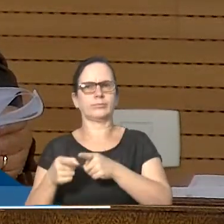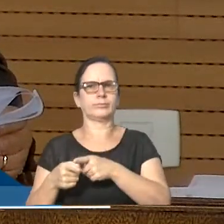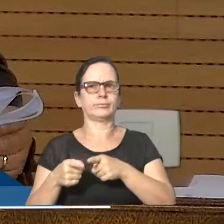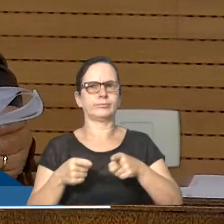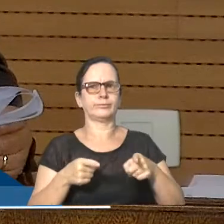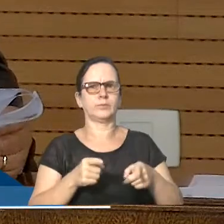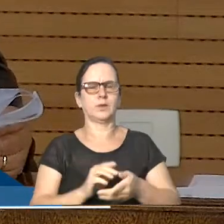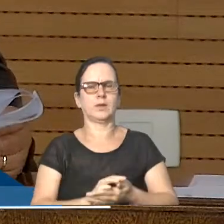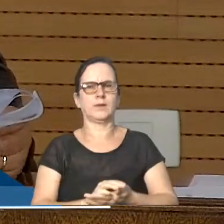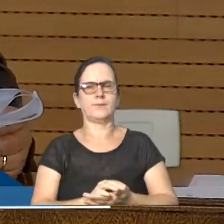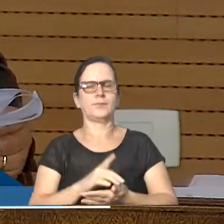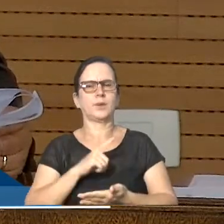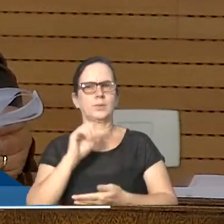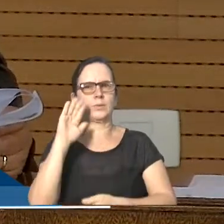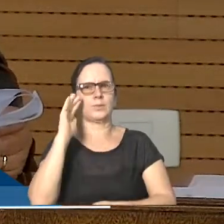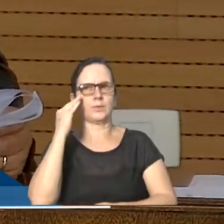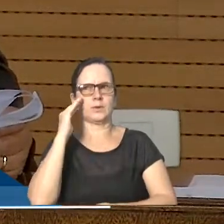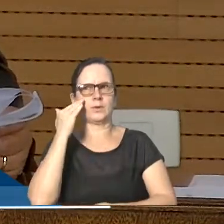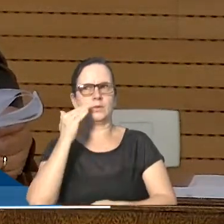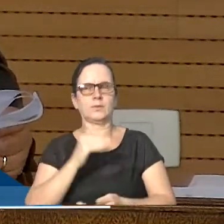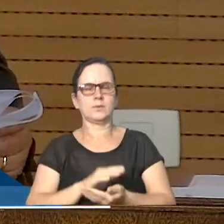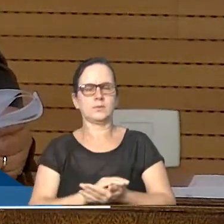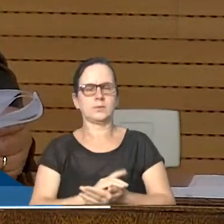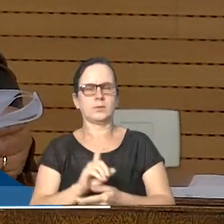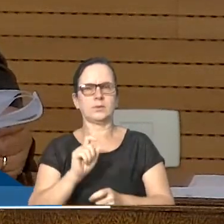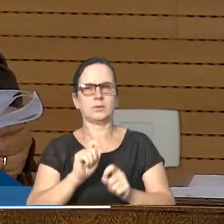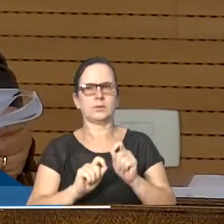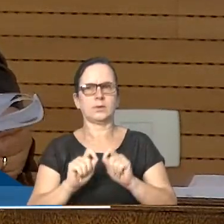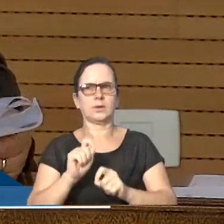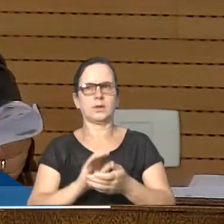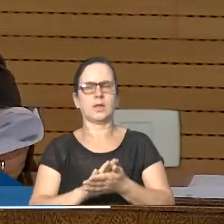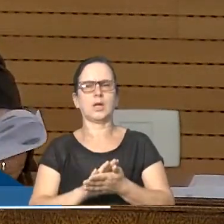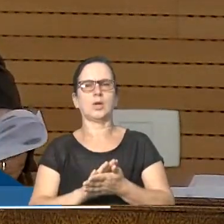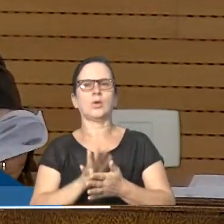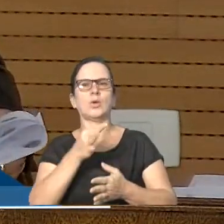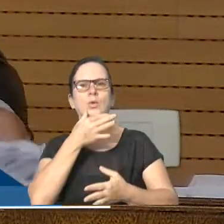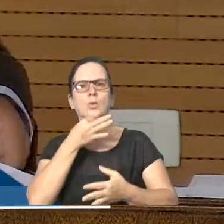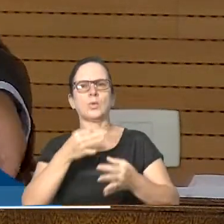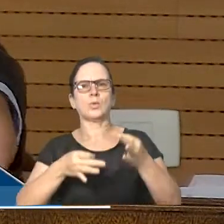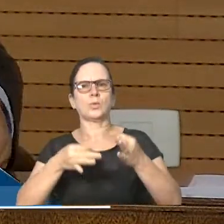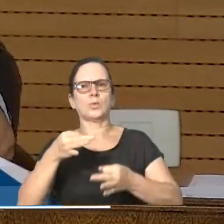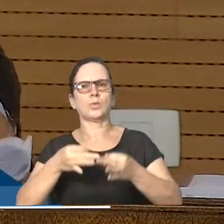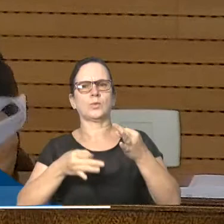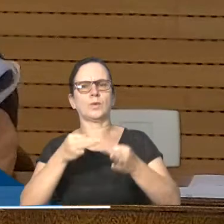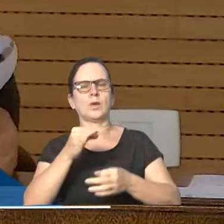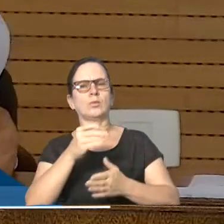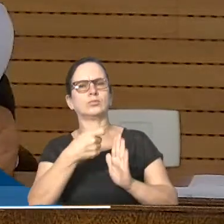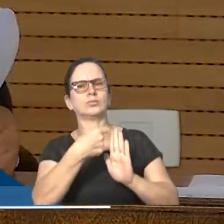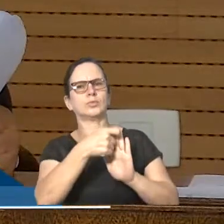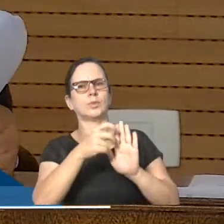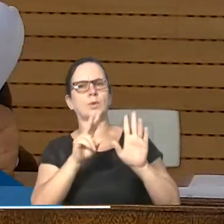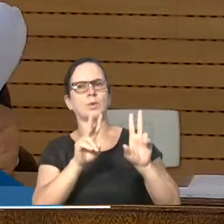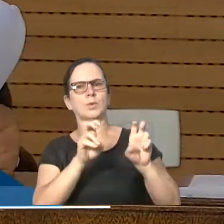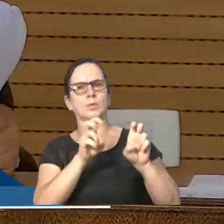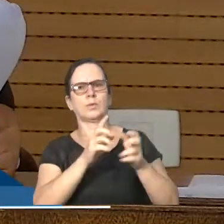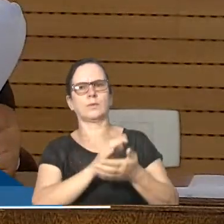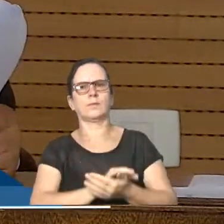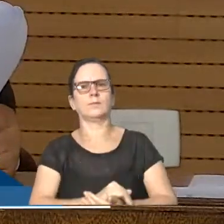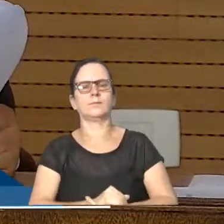o entendimento apregoado pelo Supremo Tribunal Federal sobre o assunto.